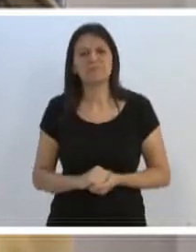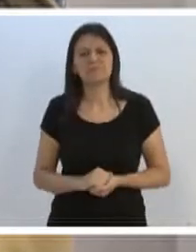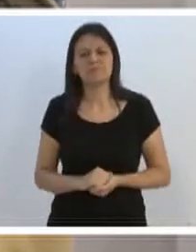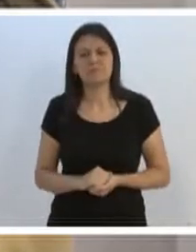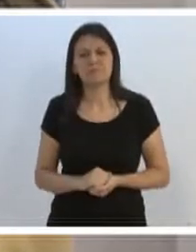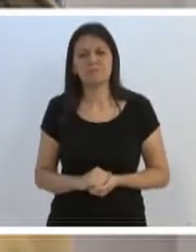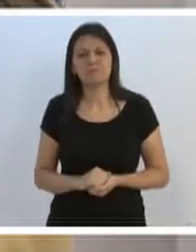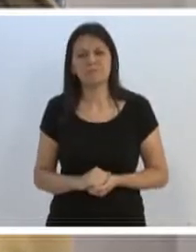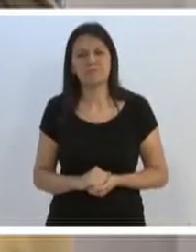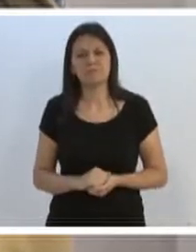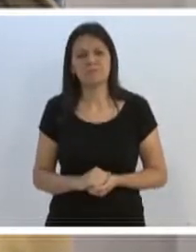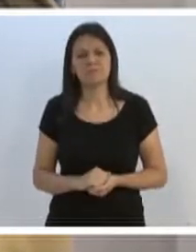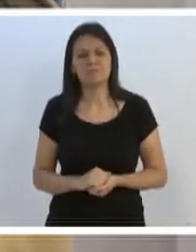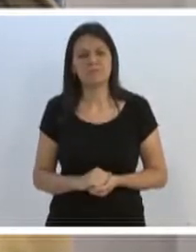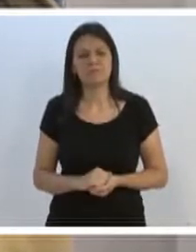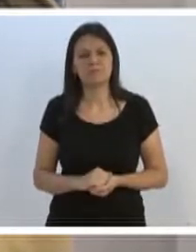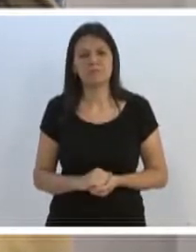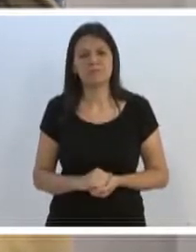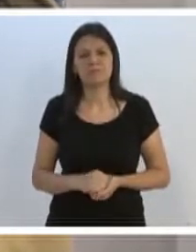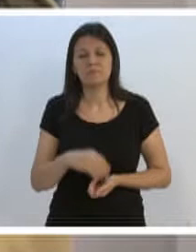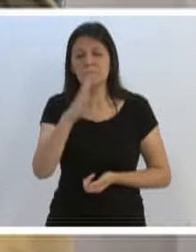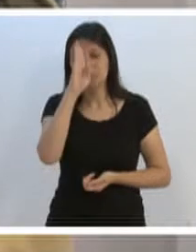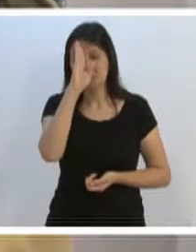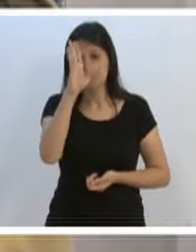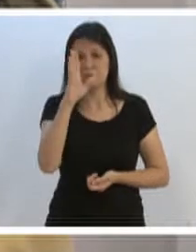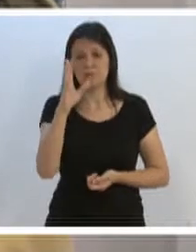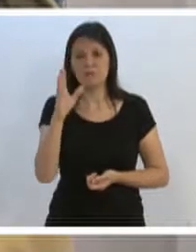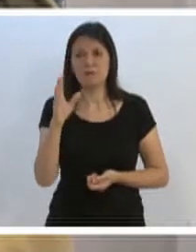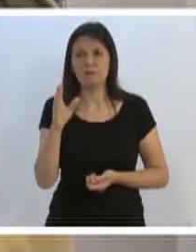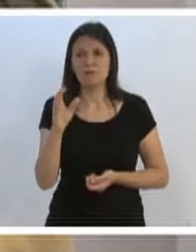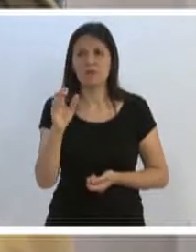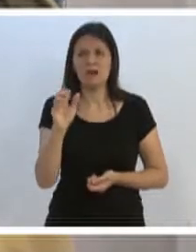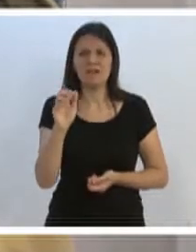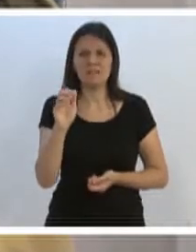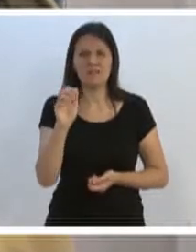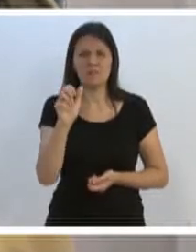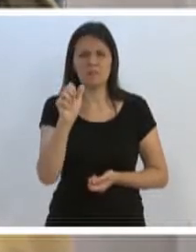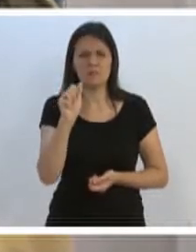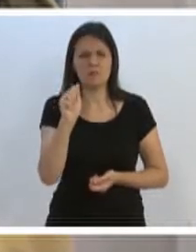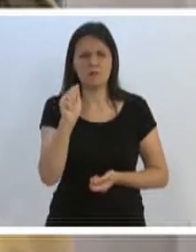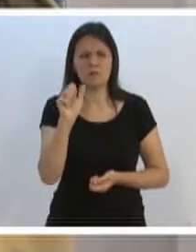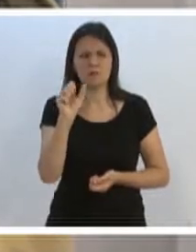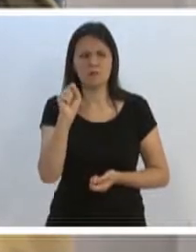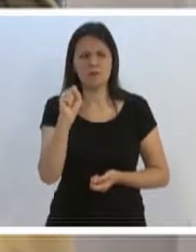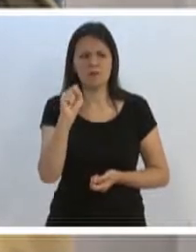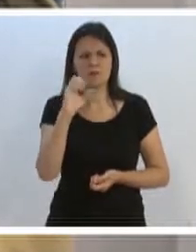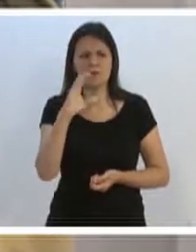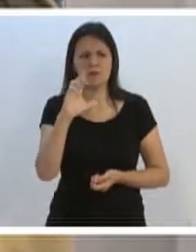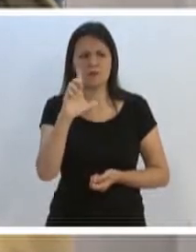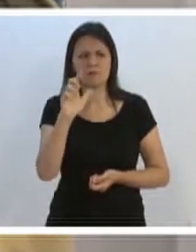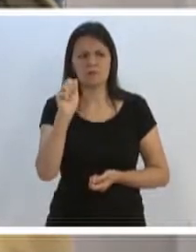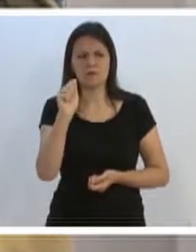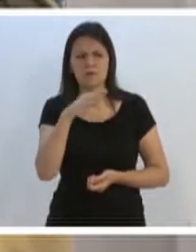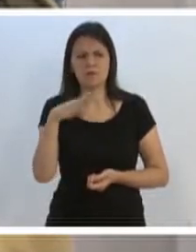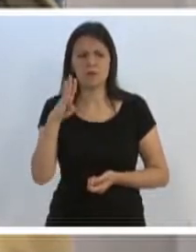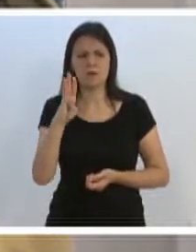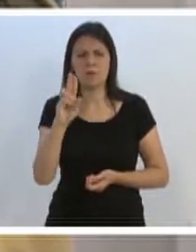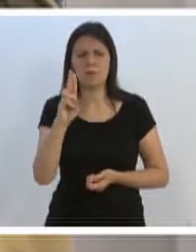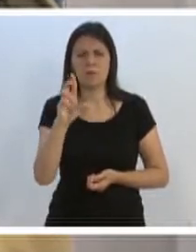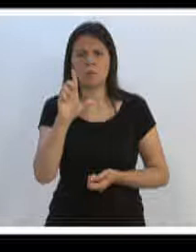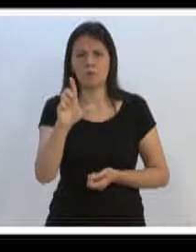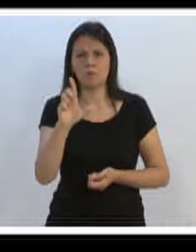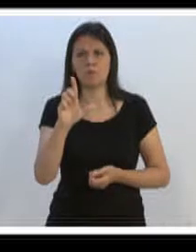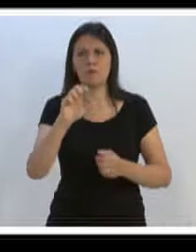principalmente, os encerramentos aqui da Ascan Blue, Associação dos Servidores Públicos.